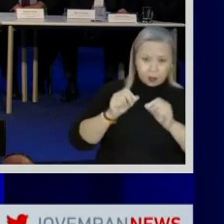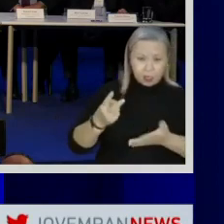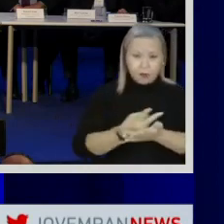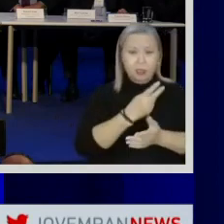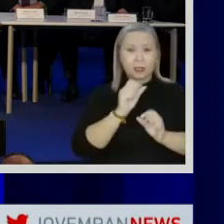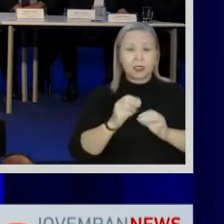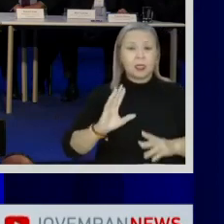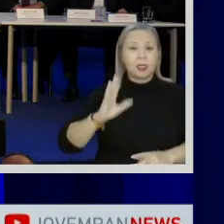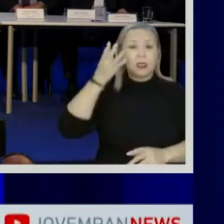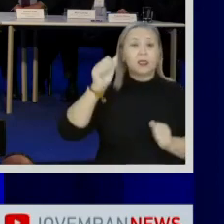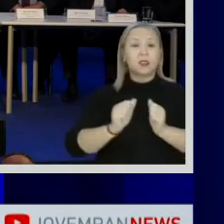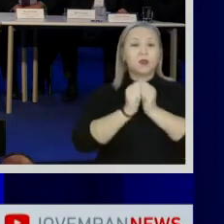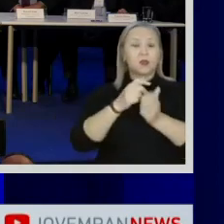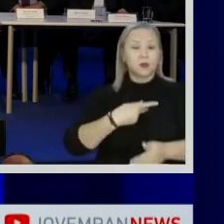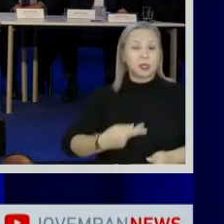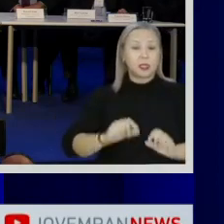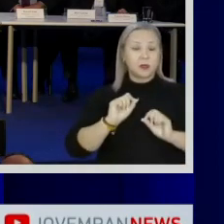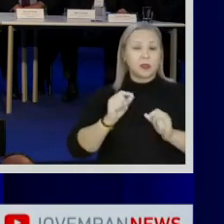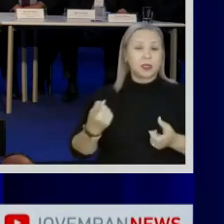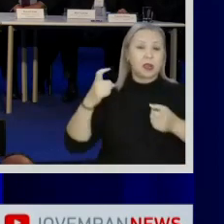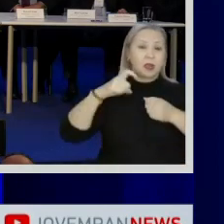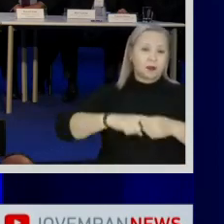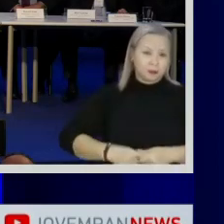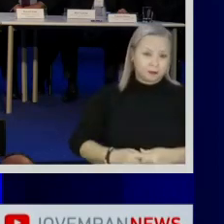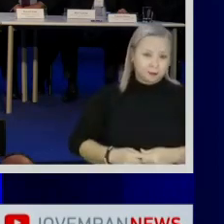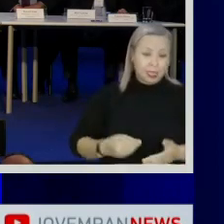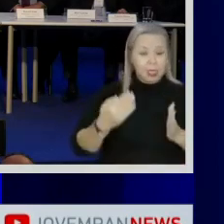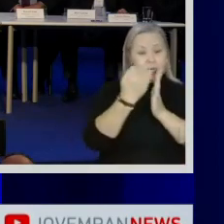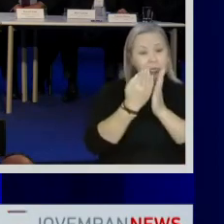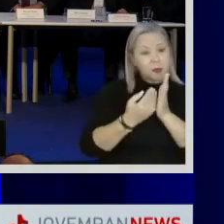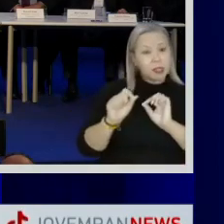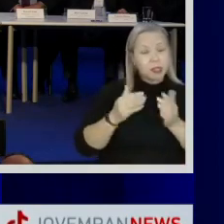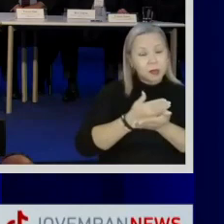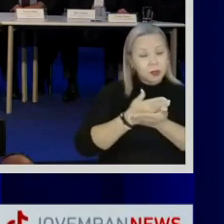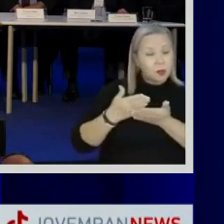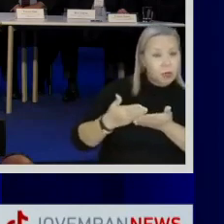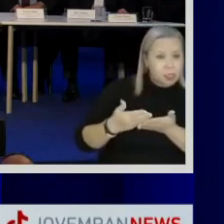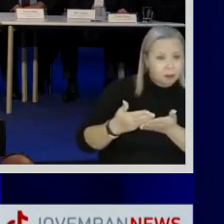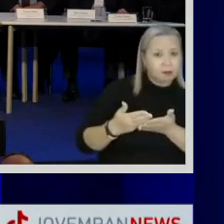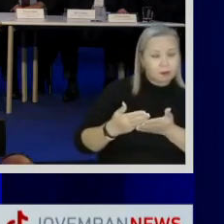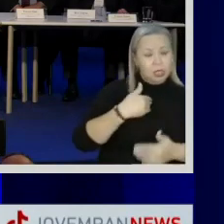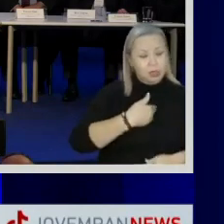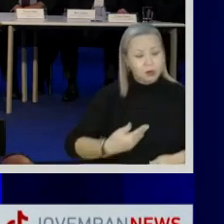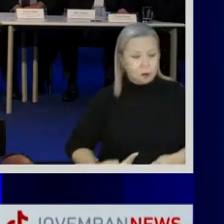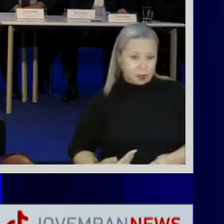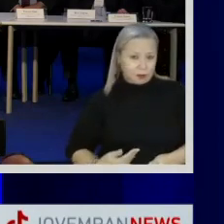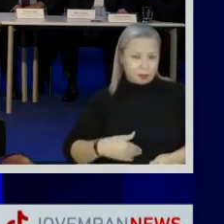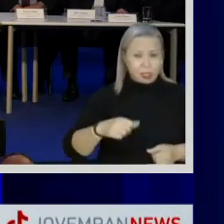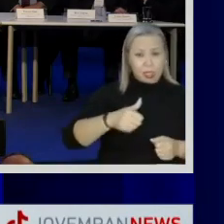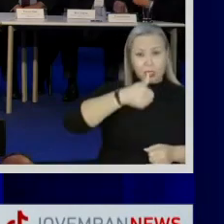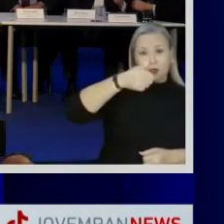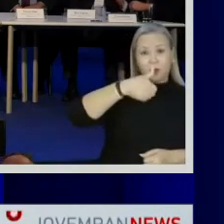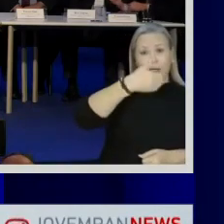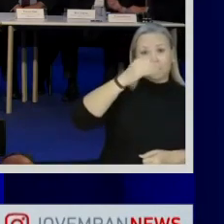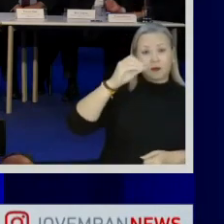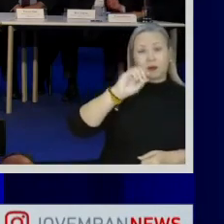estatais, implicando em entregar, mais uma vez, todo este poder à classe política, aos partidos políticos e ao próprio